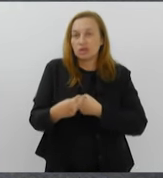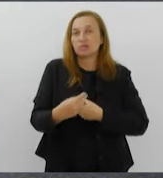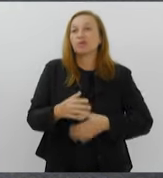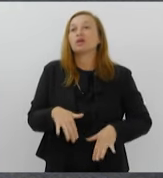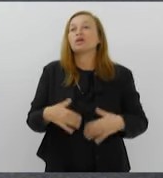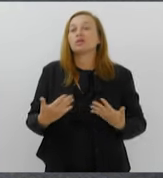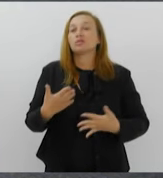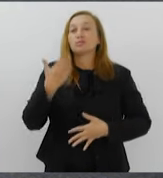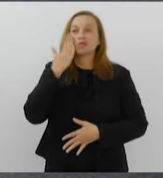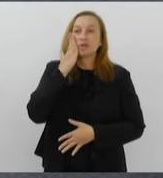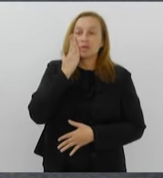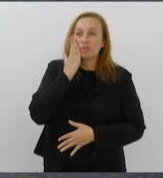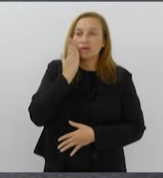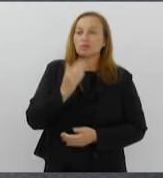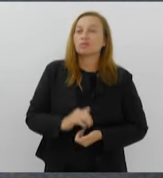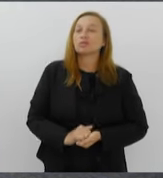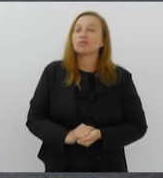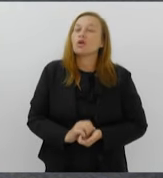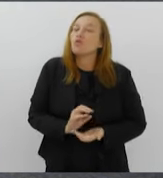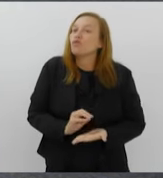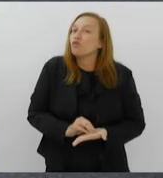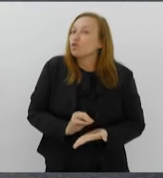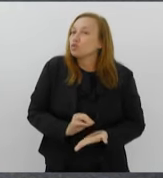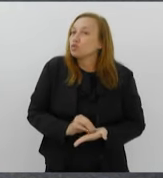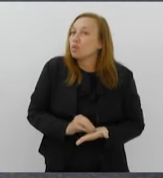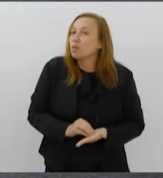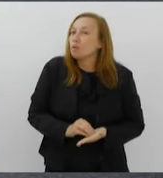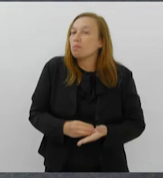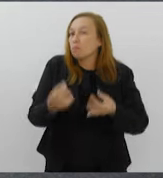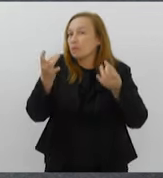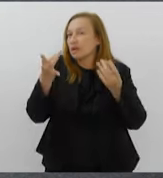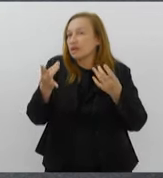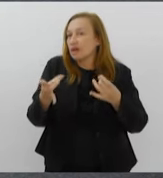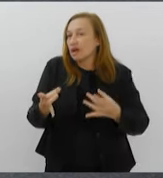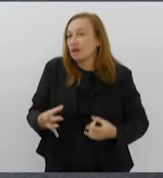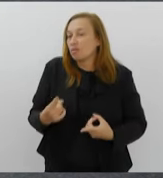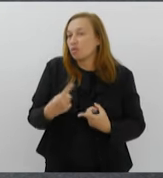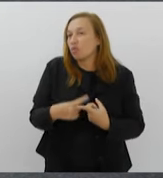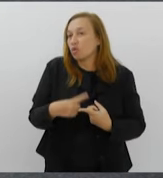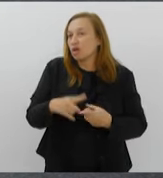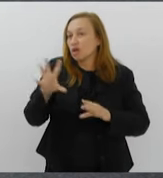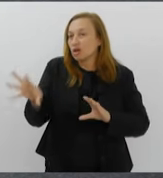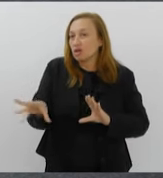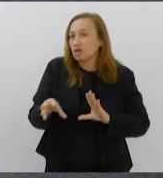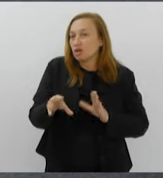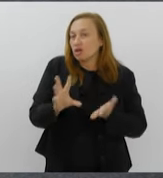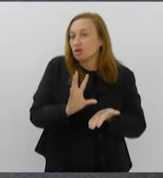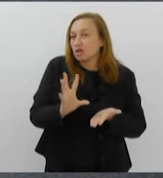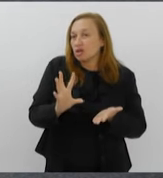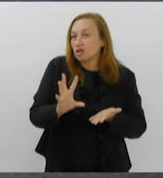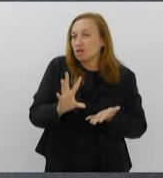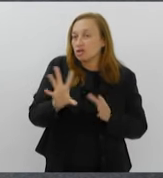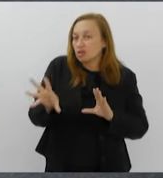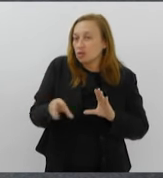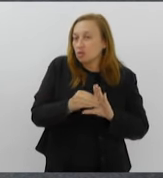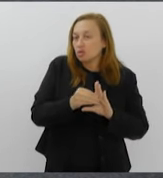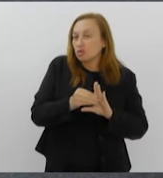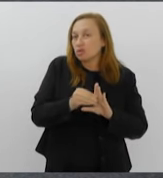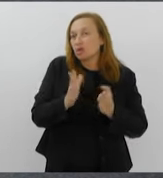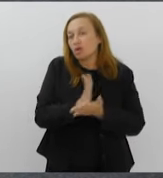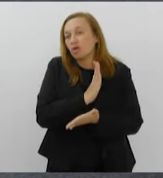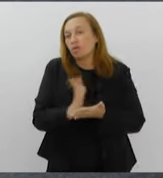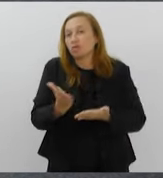No meu entendimento, faltou isso, porque eles colocaram as possíveis perdas